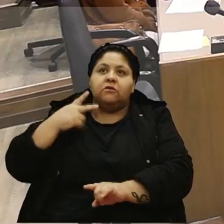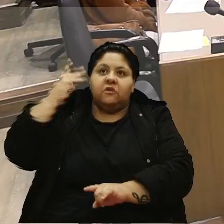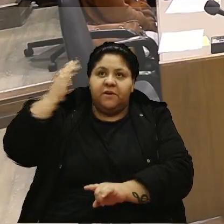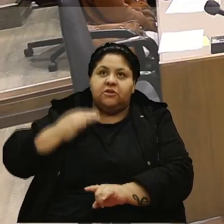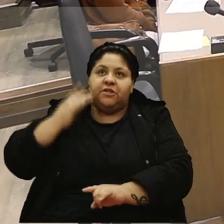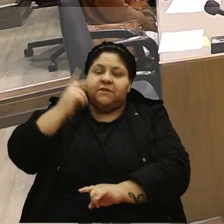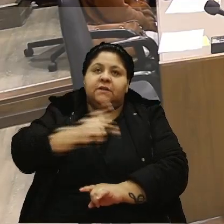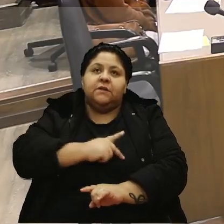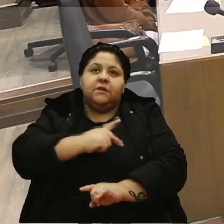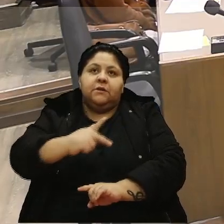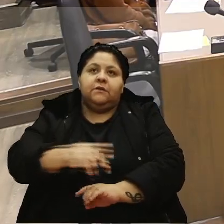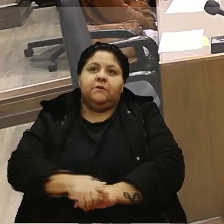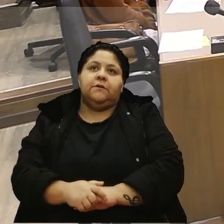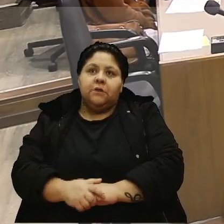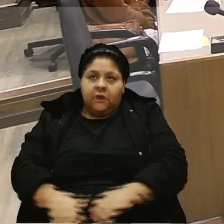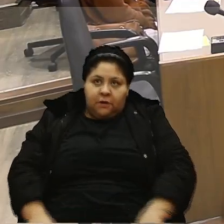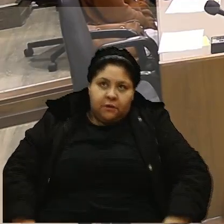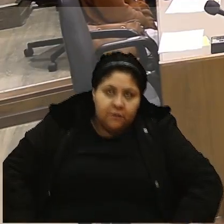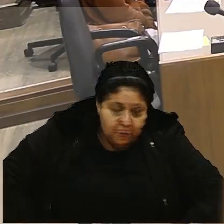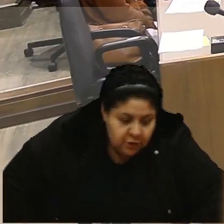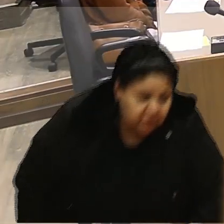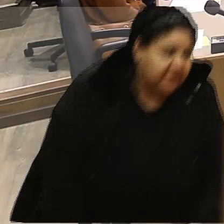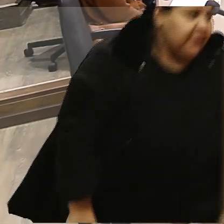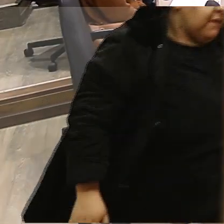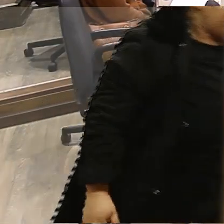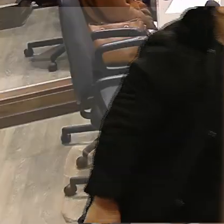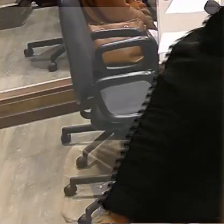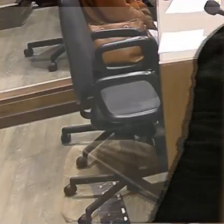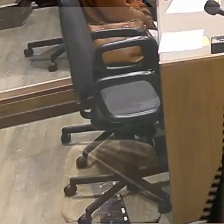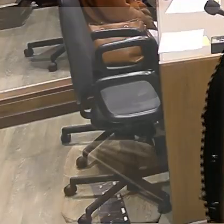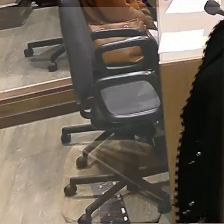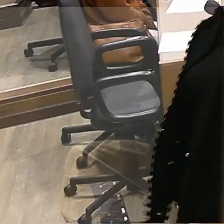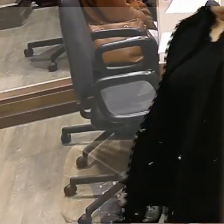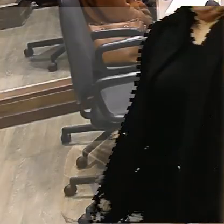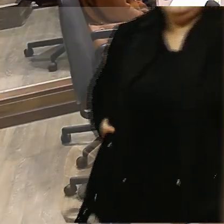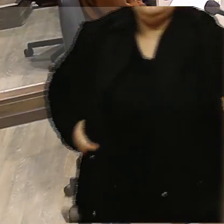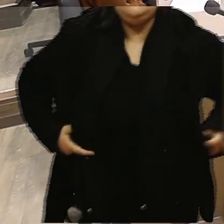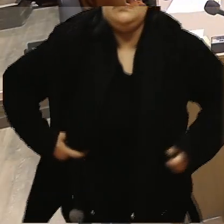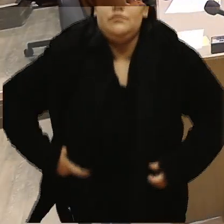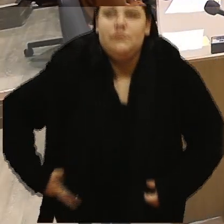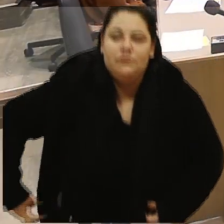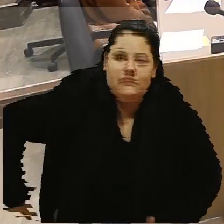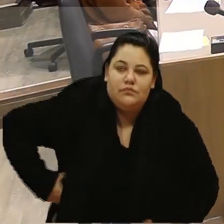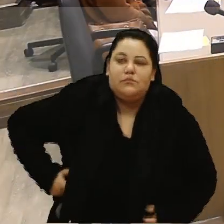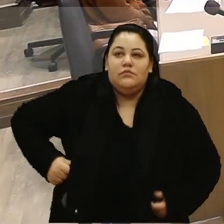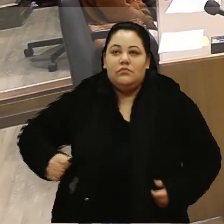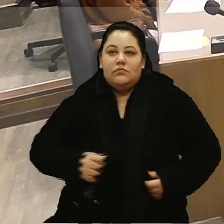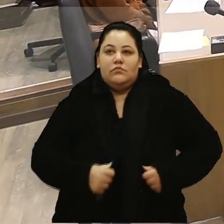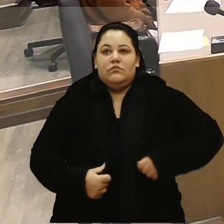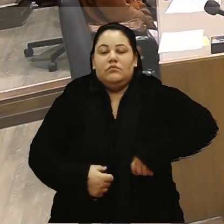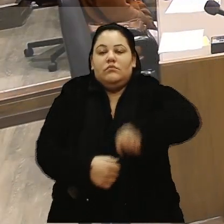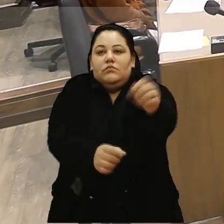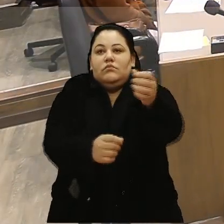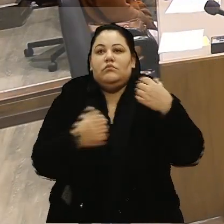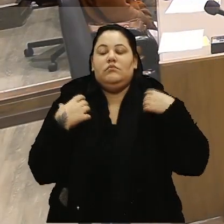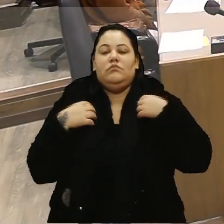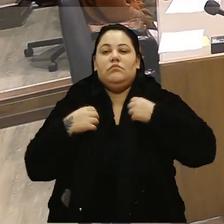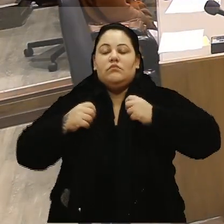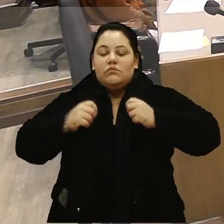Senhor presidente, senhores vereadores, pessoal das reciclagens que estão aqui, eu